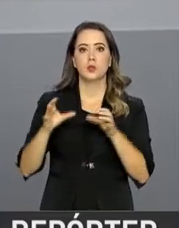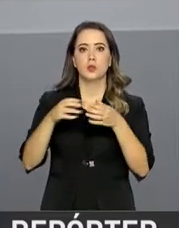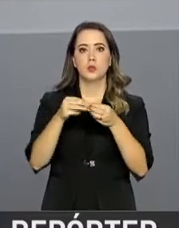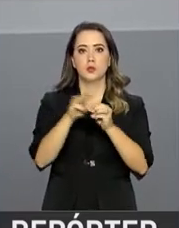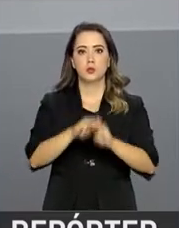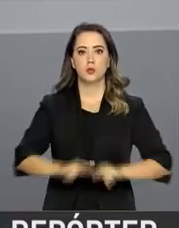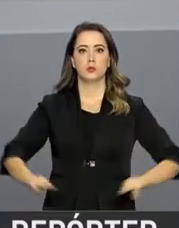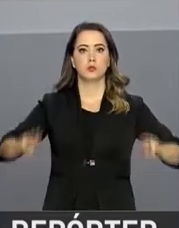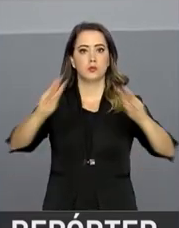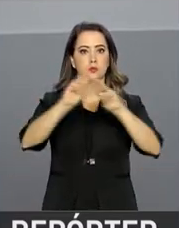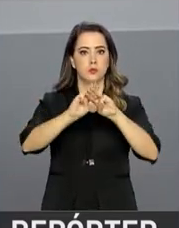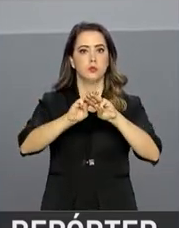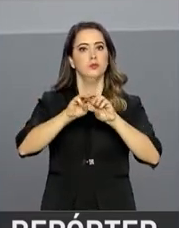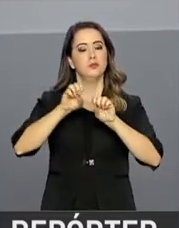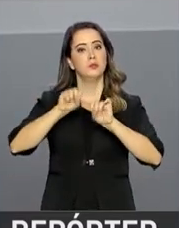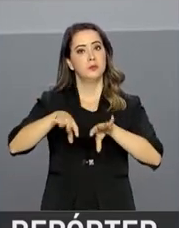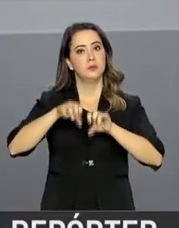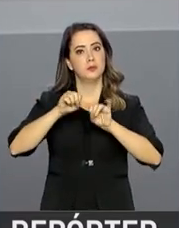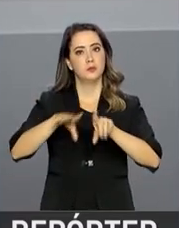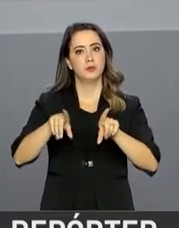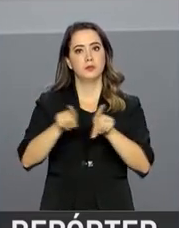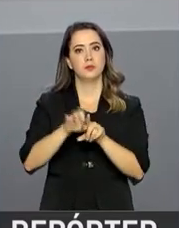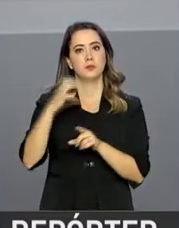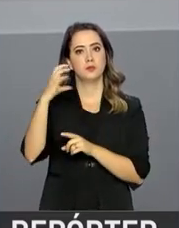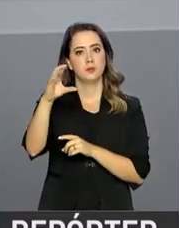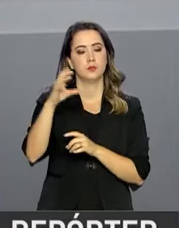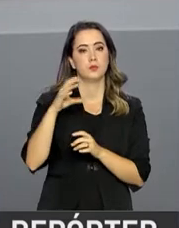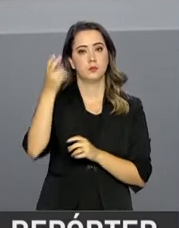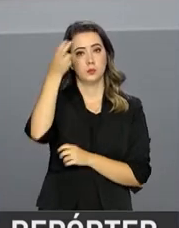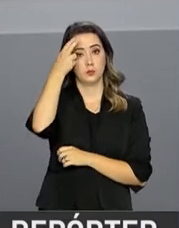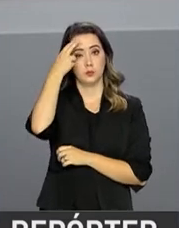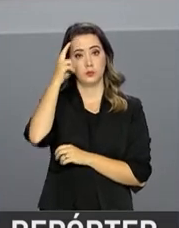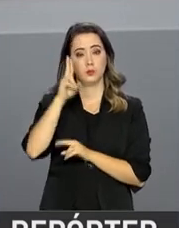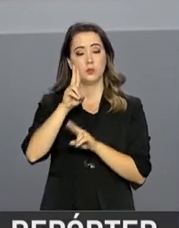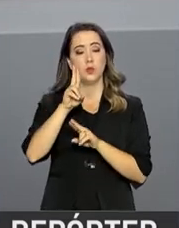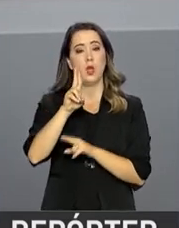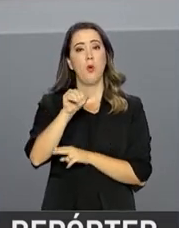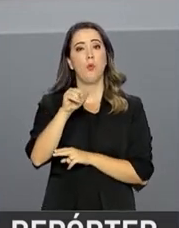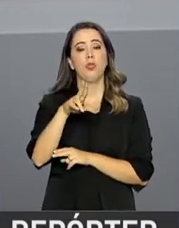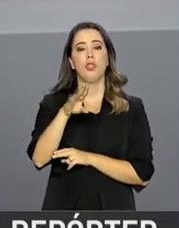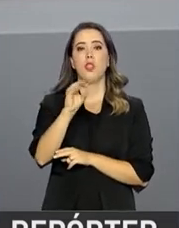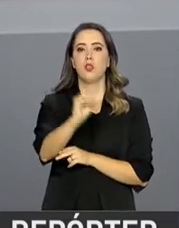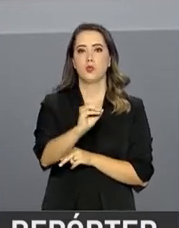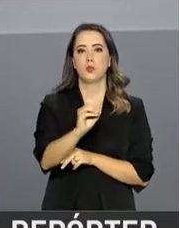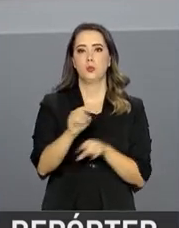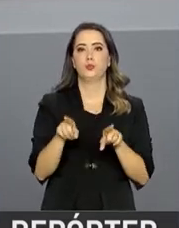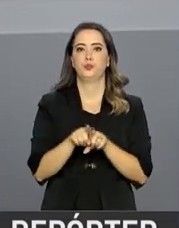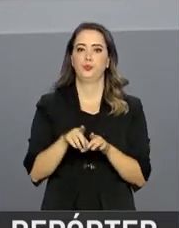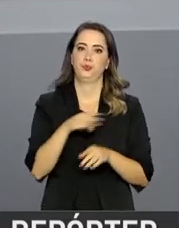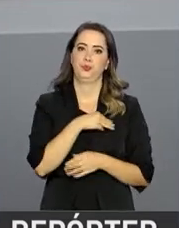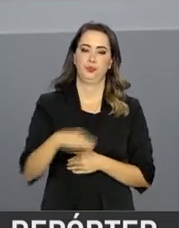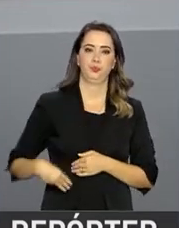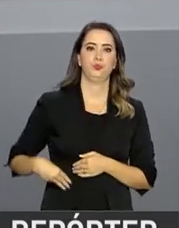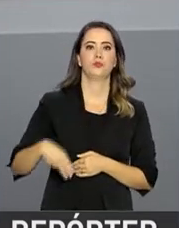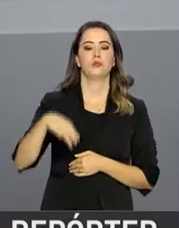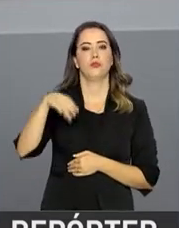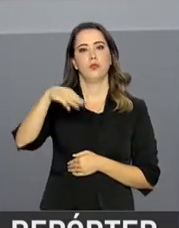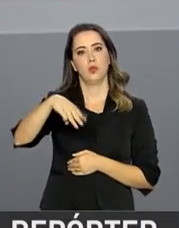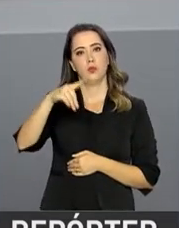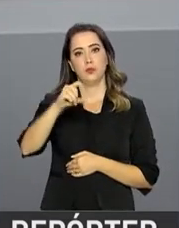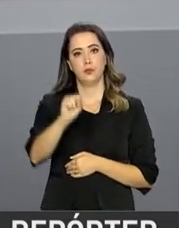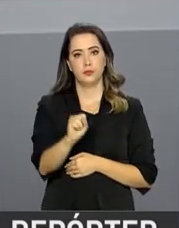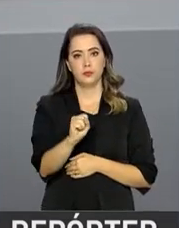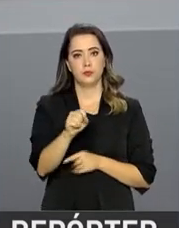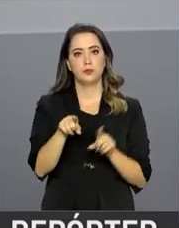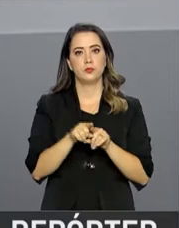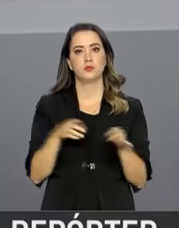organização das nações unidas para a educação a ciência ea cultura unesco o ministro do desenvolvimento social osmar terra